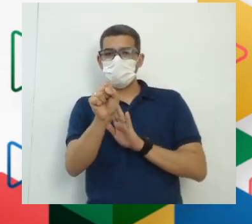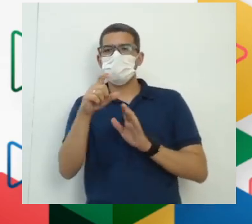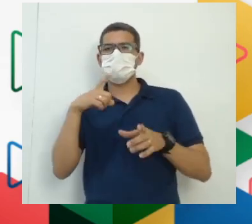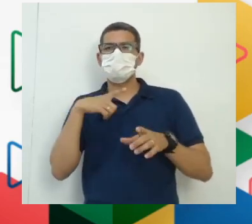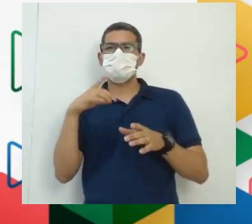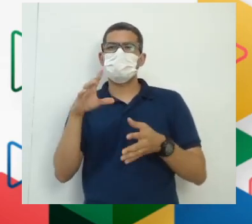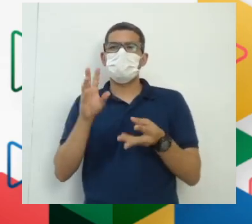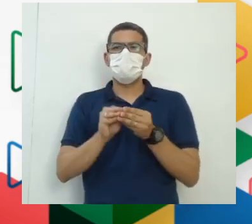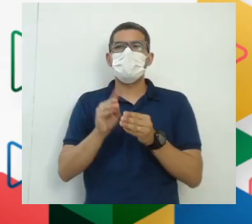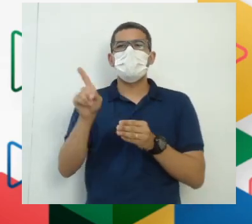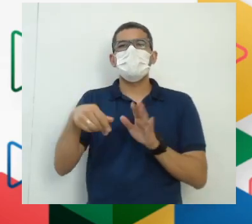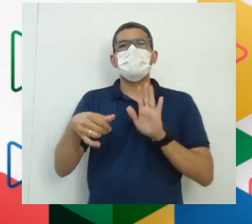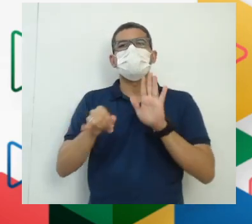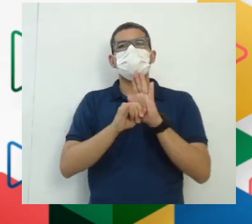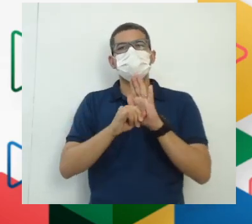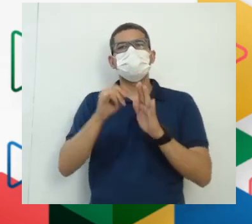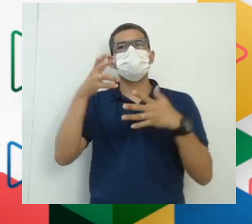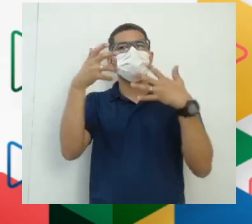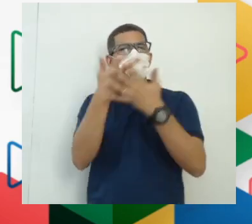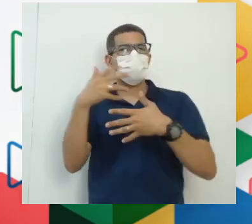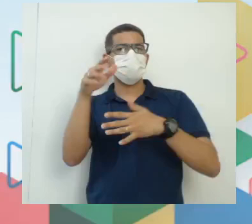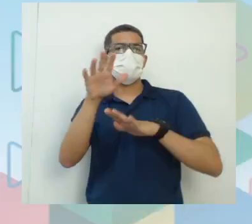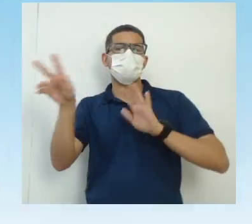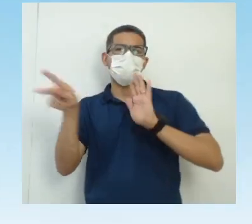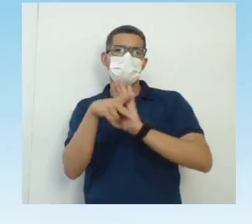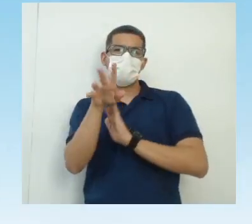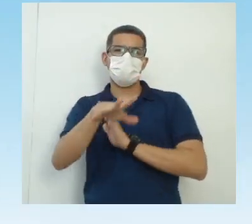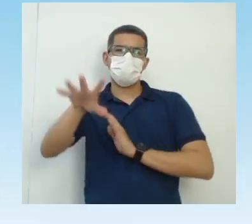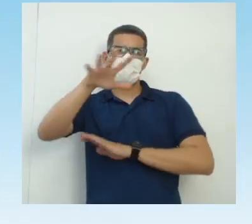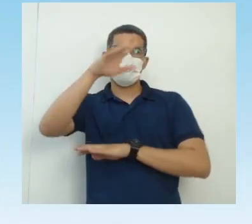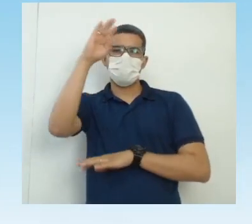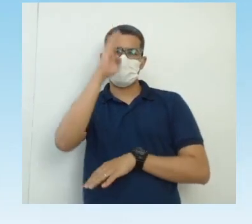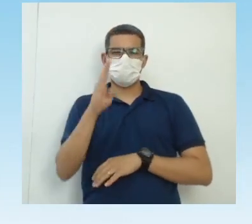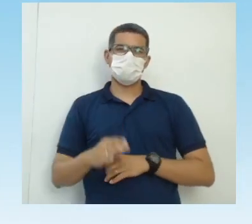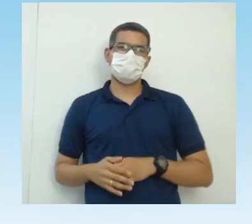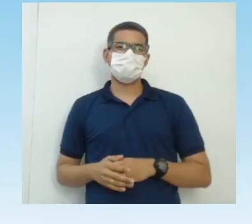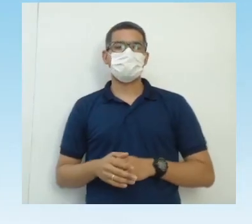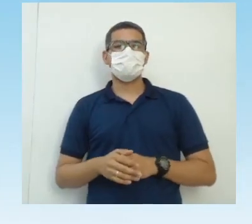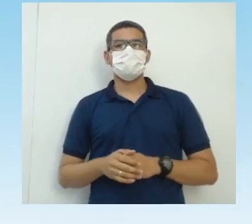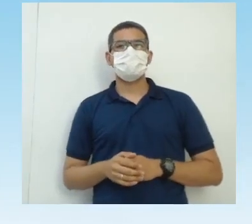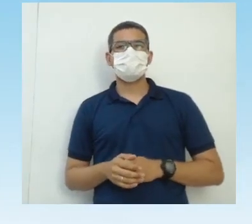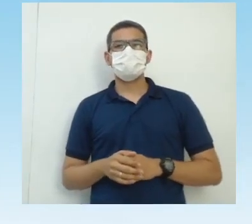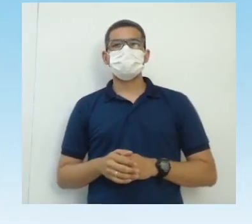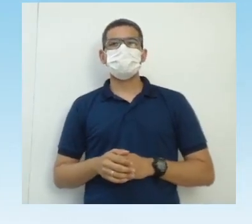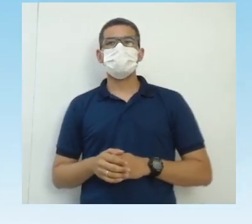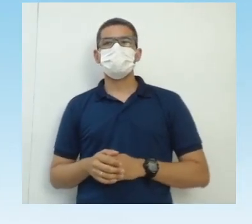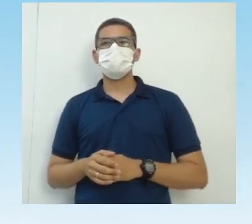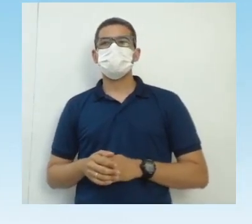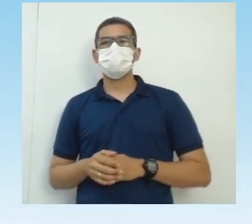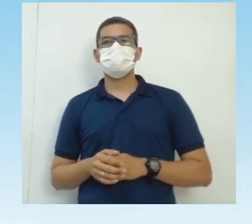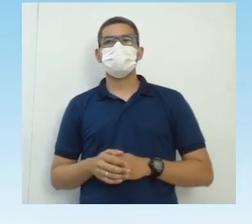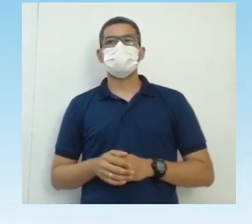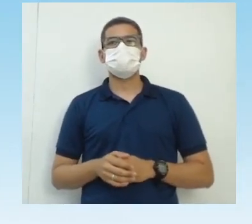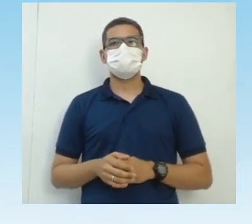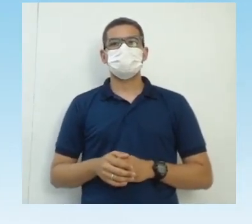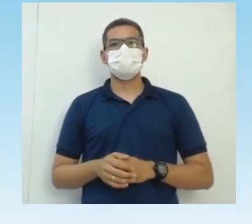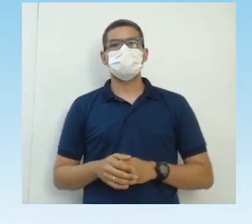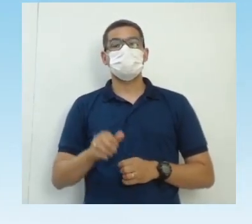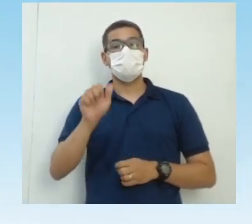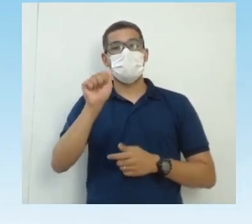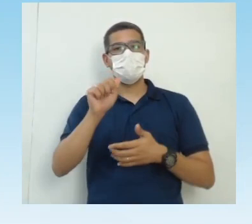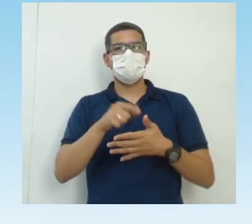diz, ó, de uma identidade sonora para a nação. Então, quando ele usa o termo identidade sonora, vem comigo aqui, ó. Letra